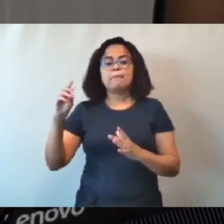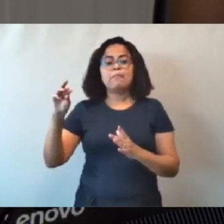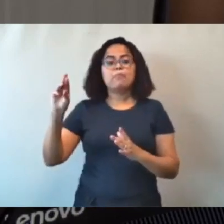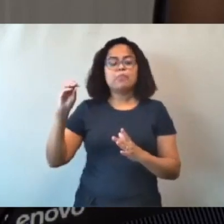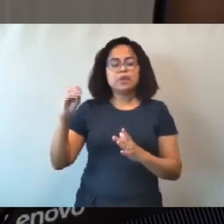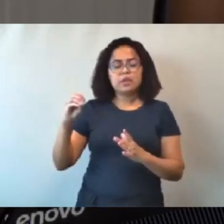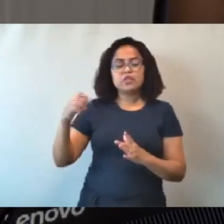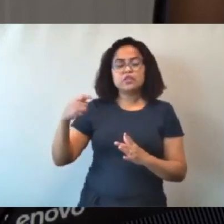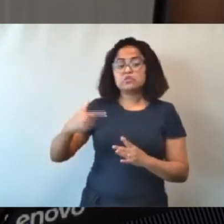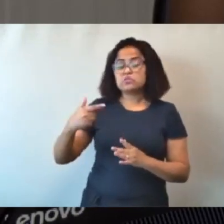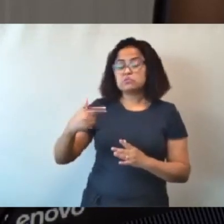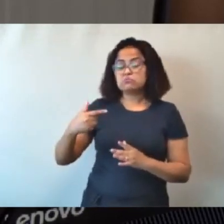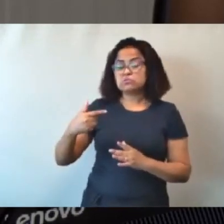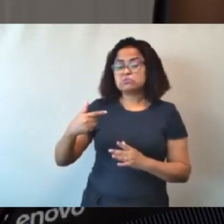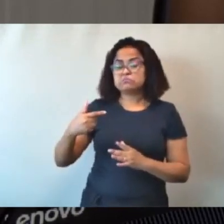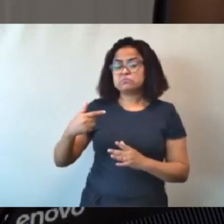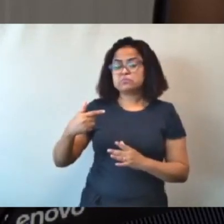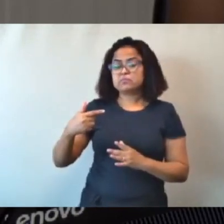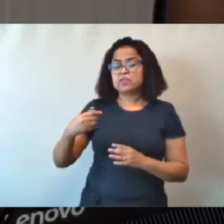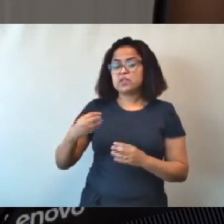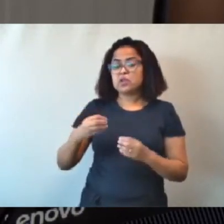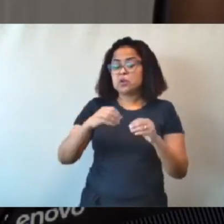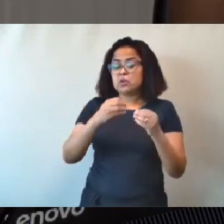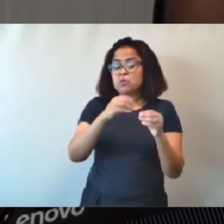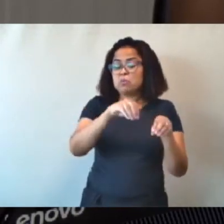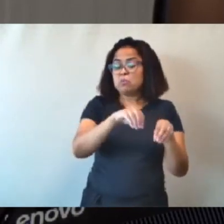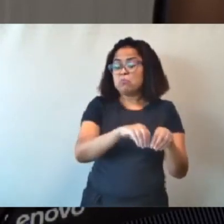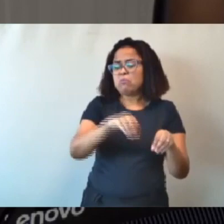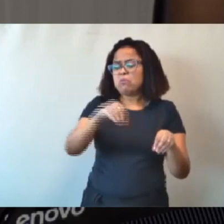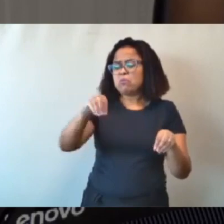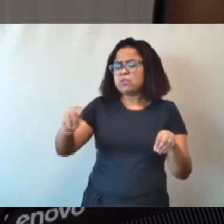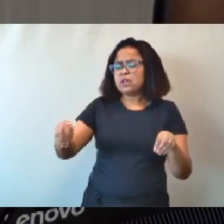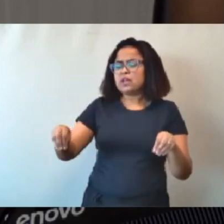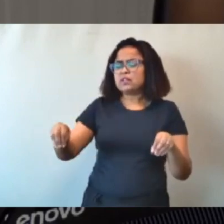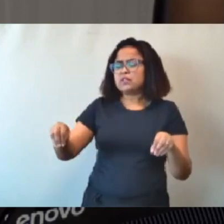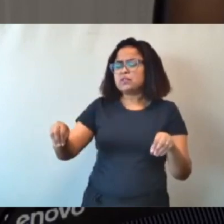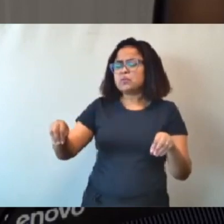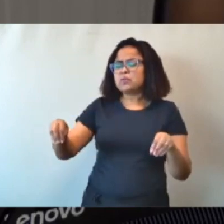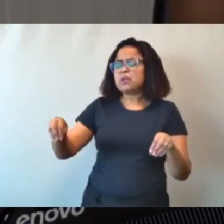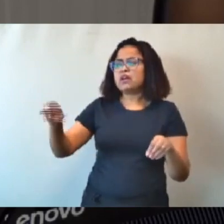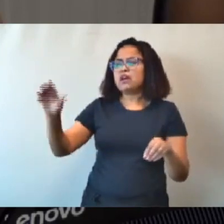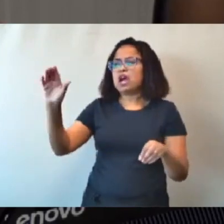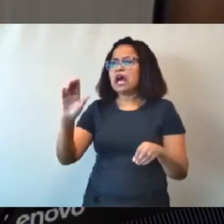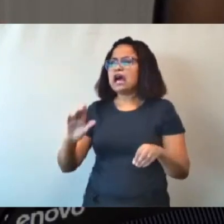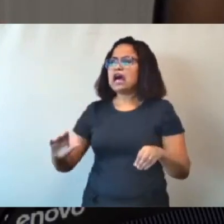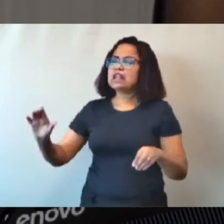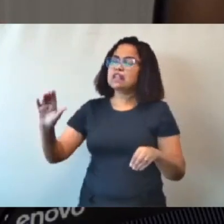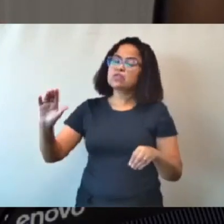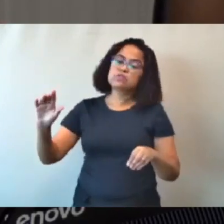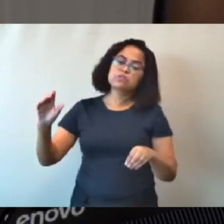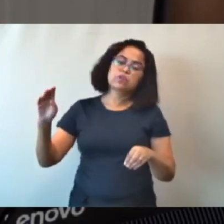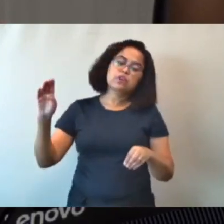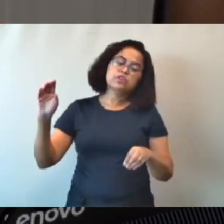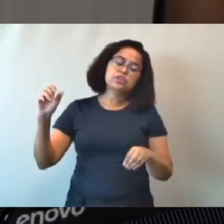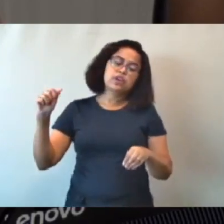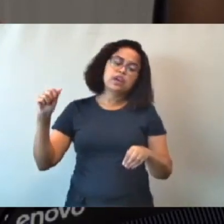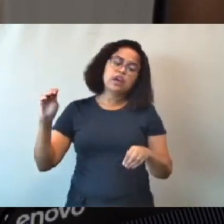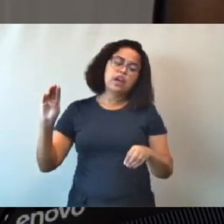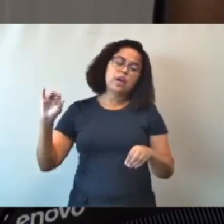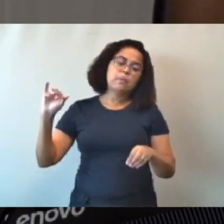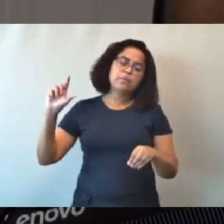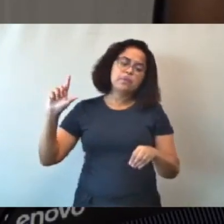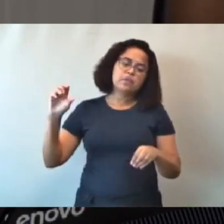ter migrado ali para a região ali da Abílio Machado. Eu gostaria que cada um de vocês